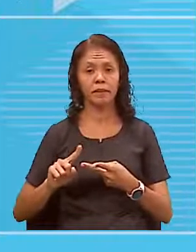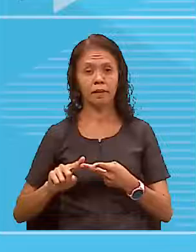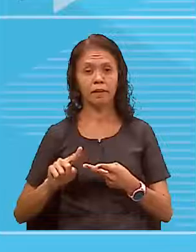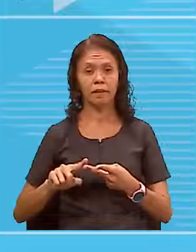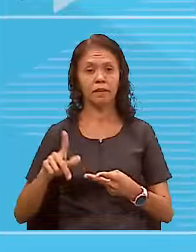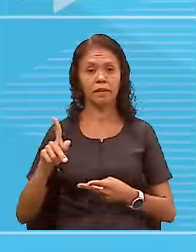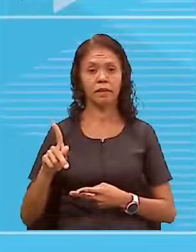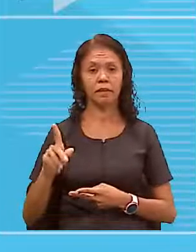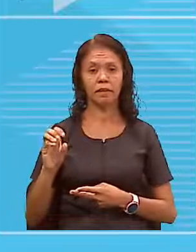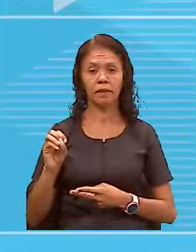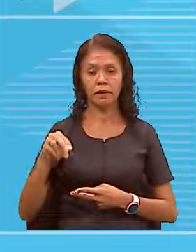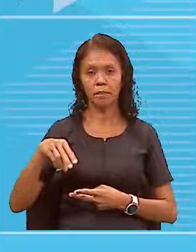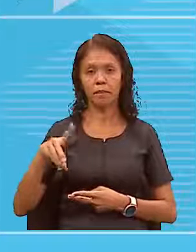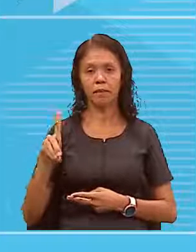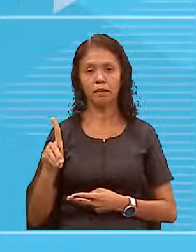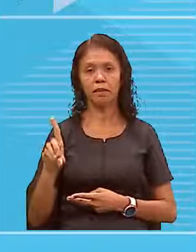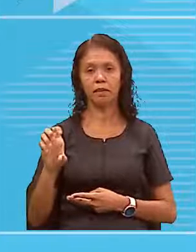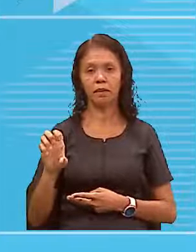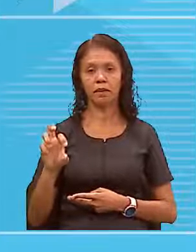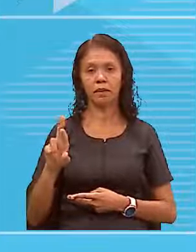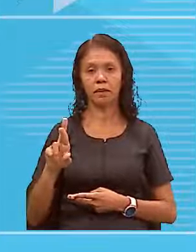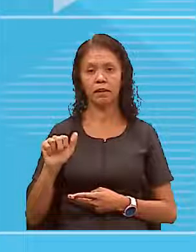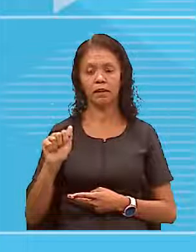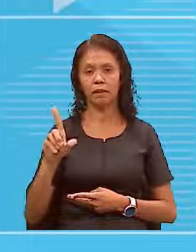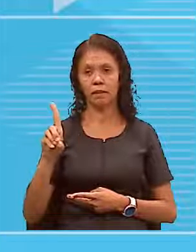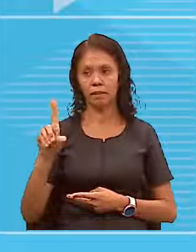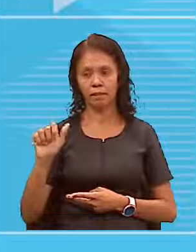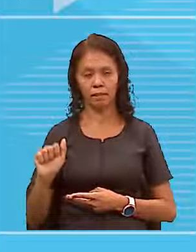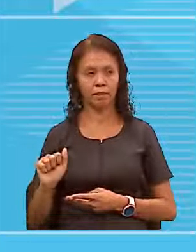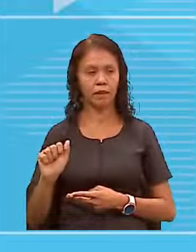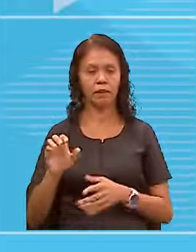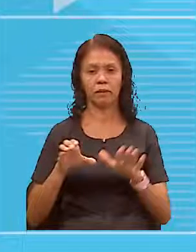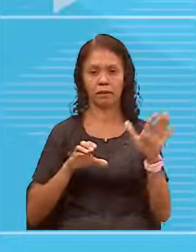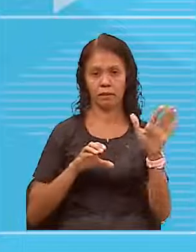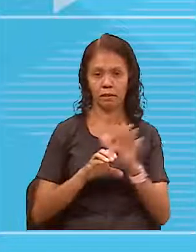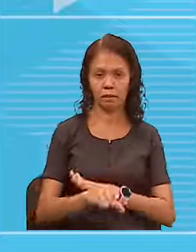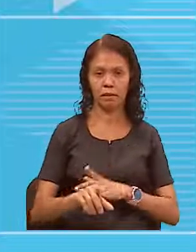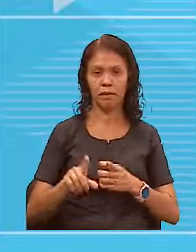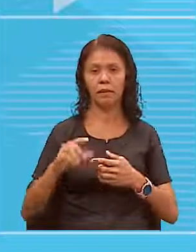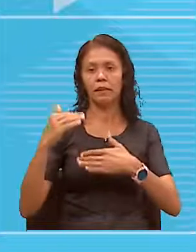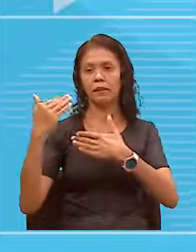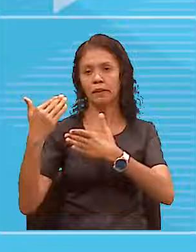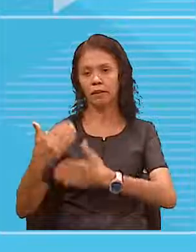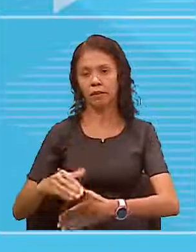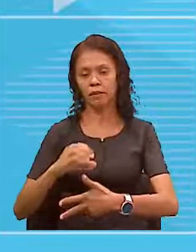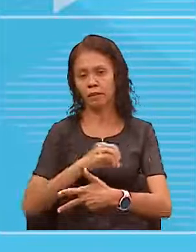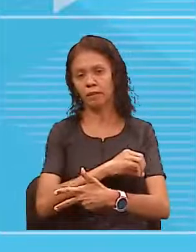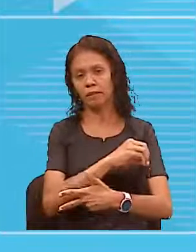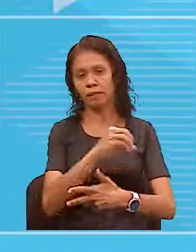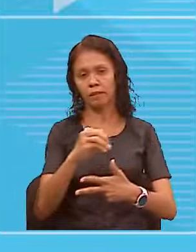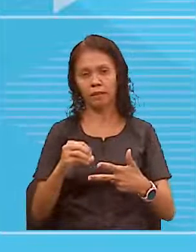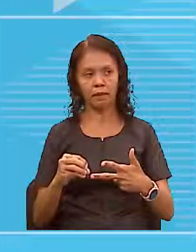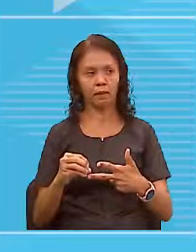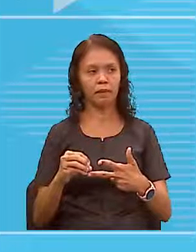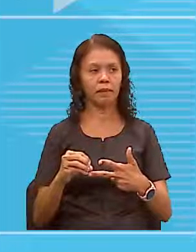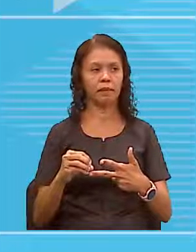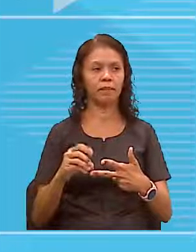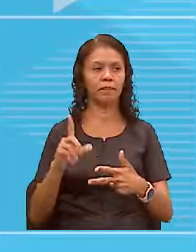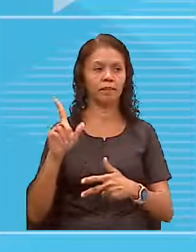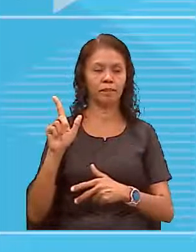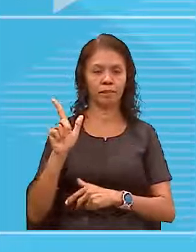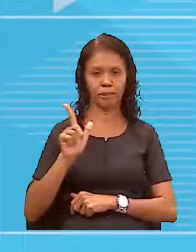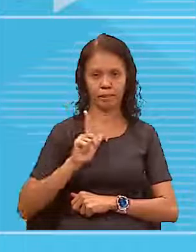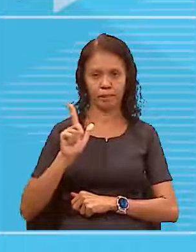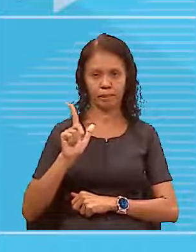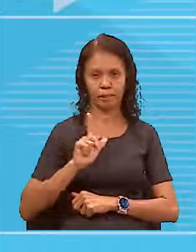repetição. Nos concursos ou em provas do Enem, tem peso. Ah, por